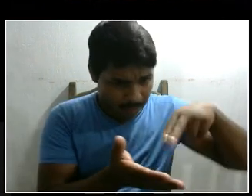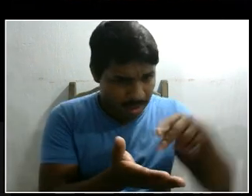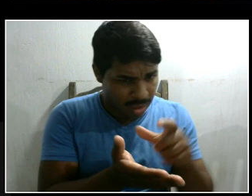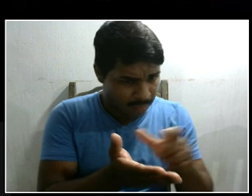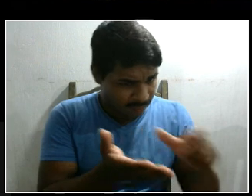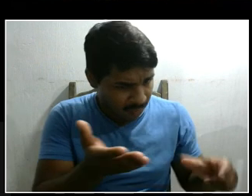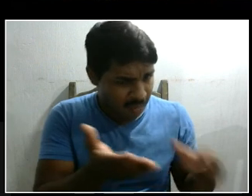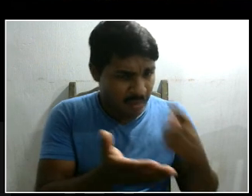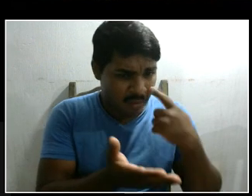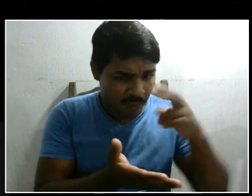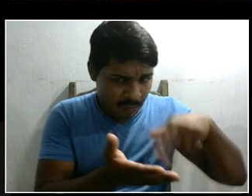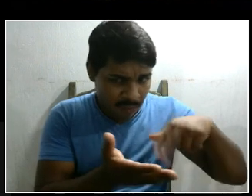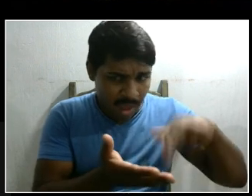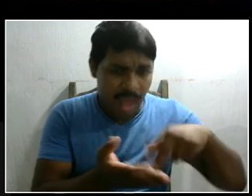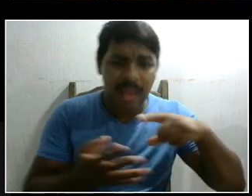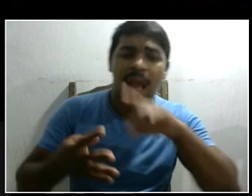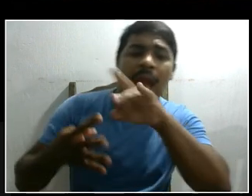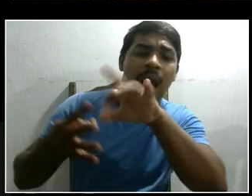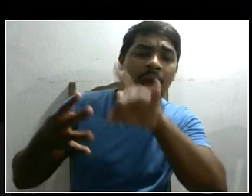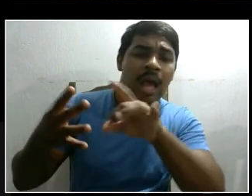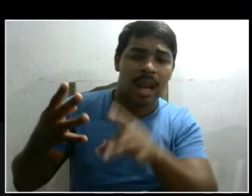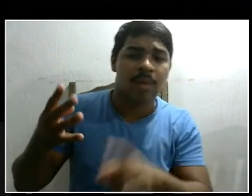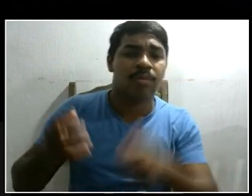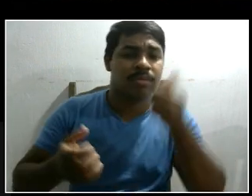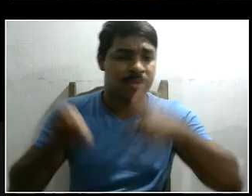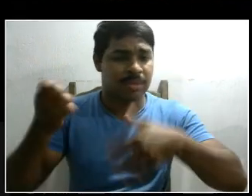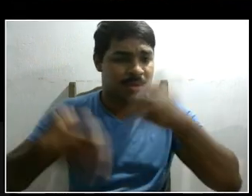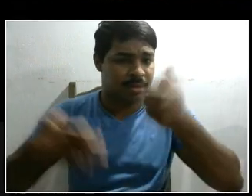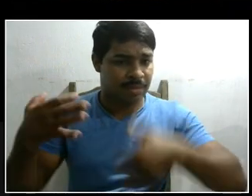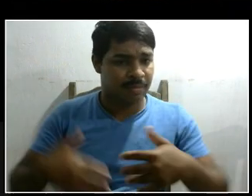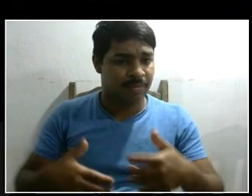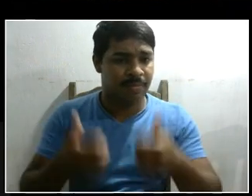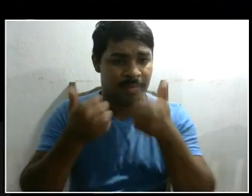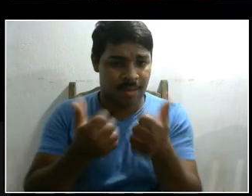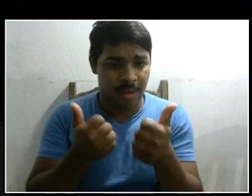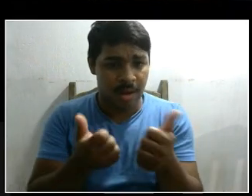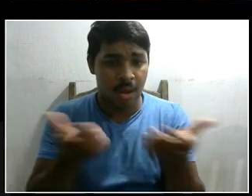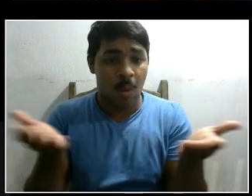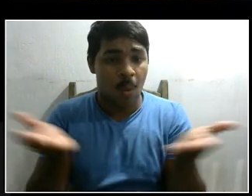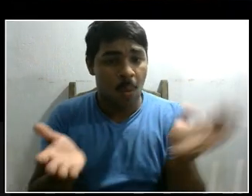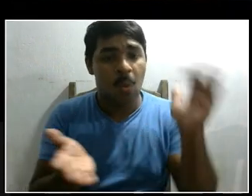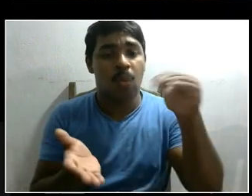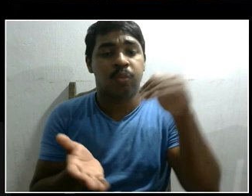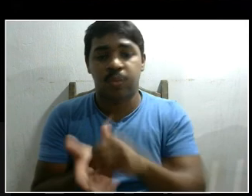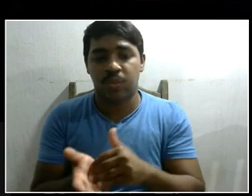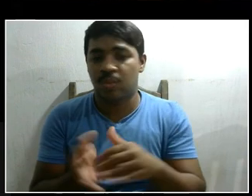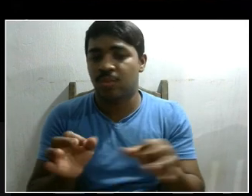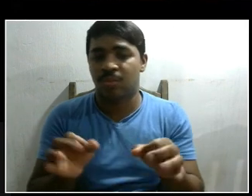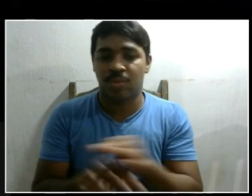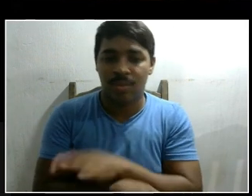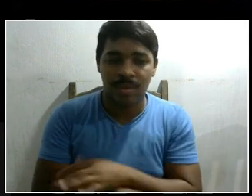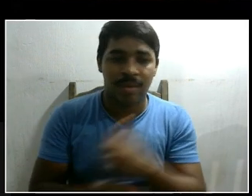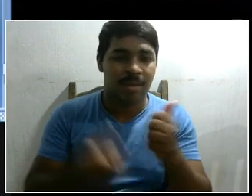melhor sobre cada um deles, certo? Então, por hoje é isso, gente. A gente vai encerrando por